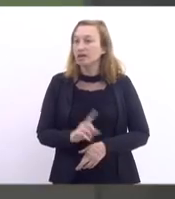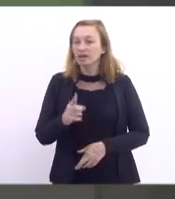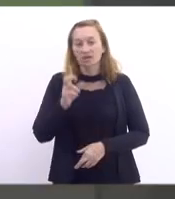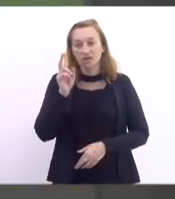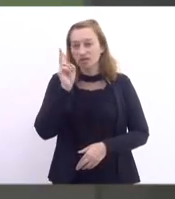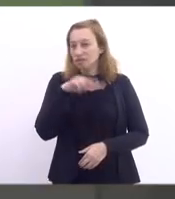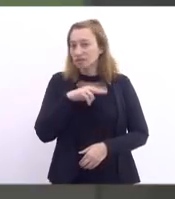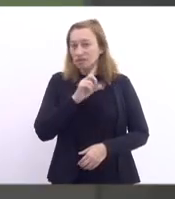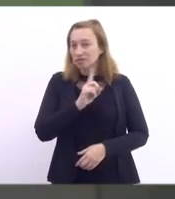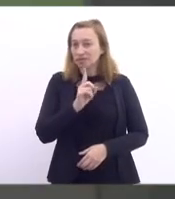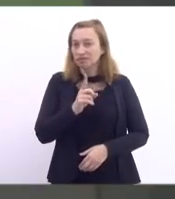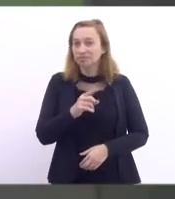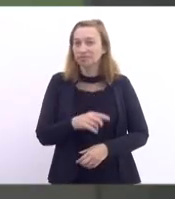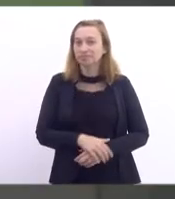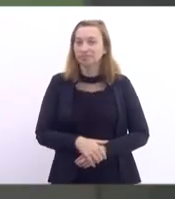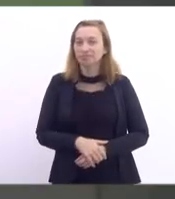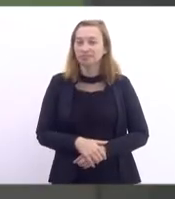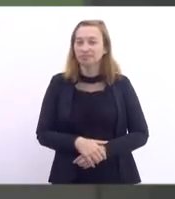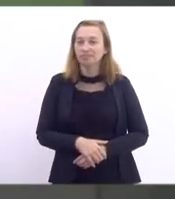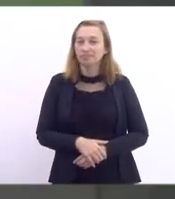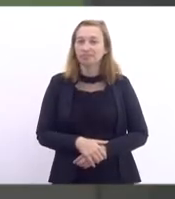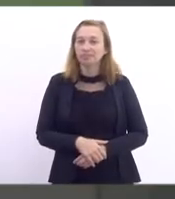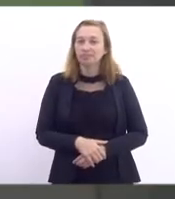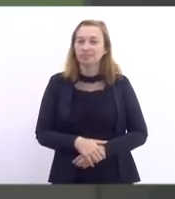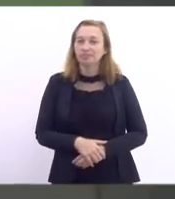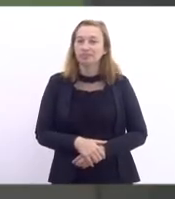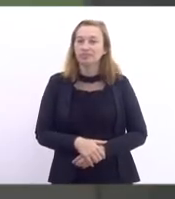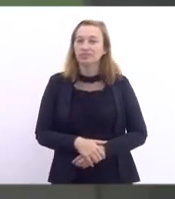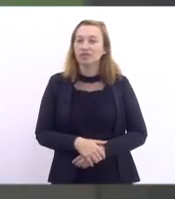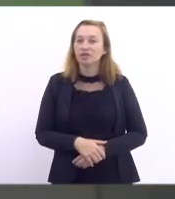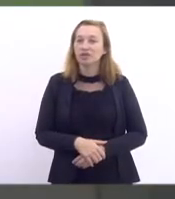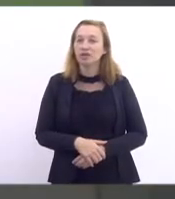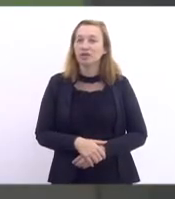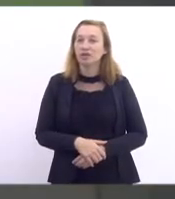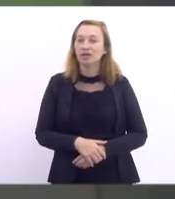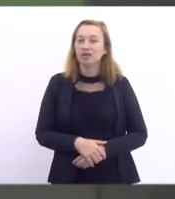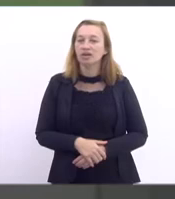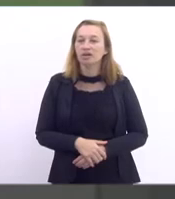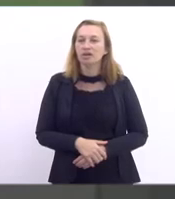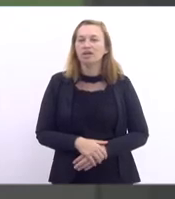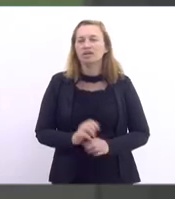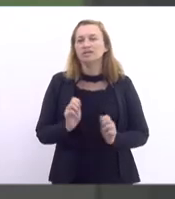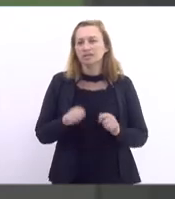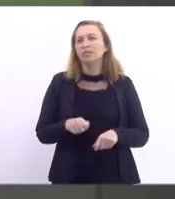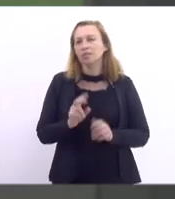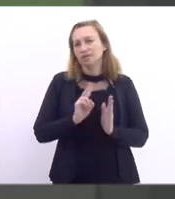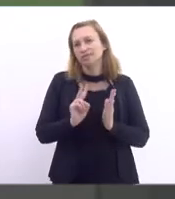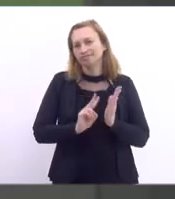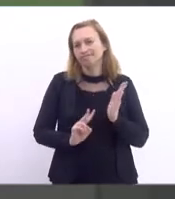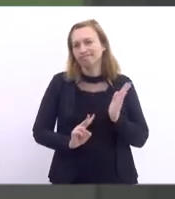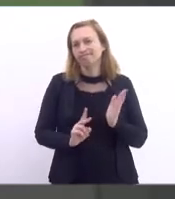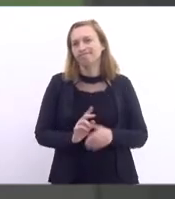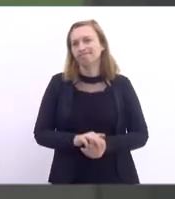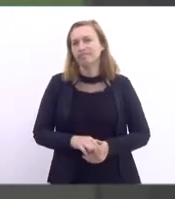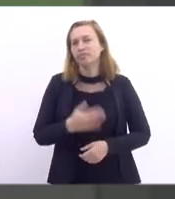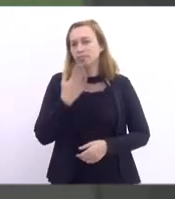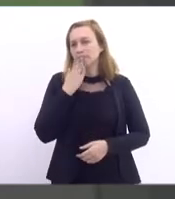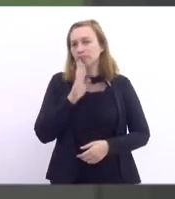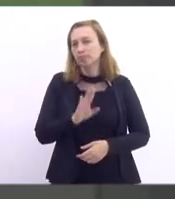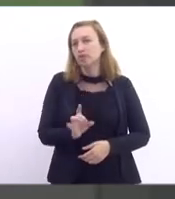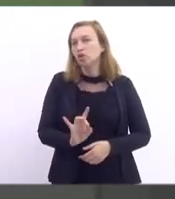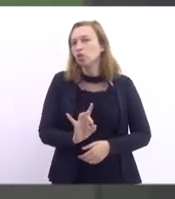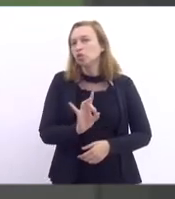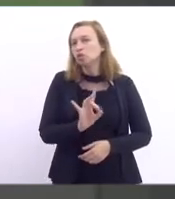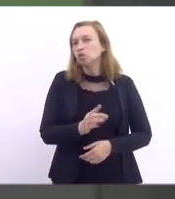é mas eu vou ler prometo que é o único eu acho que é um não dá para eu ver aqui eu prometo que o